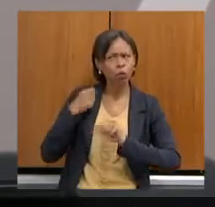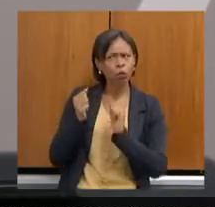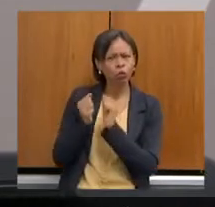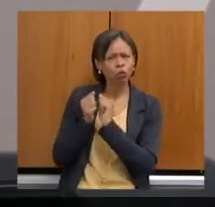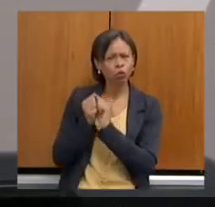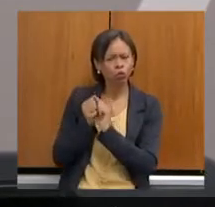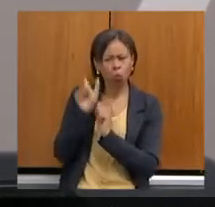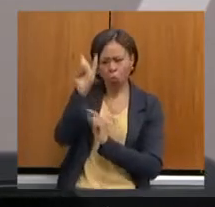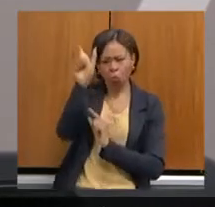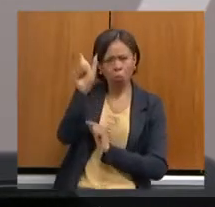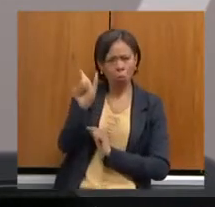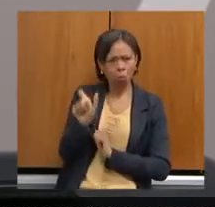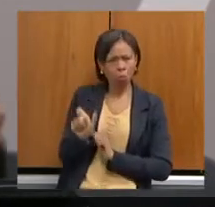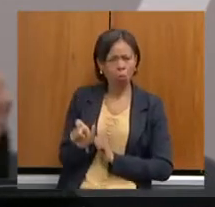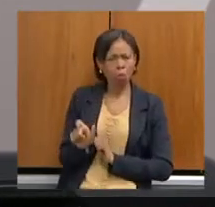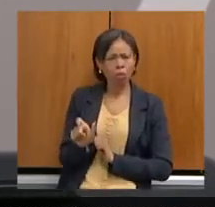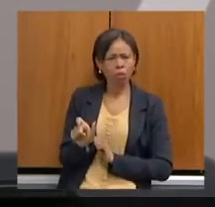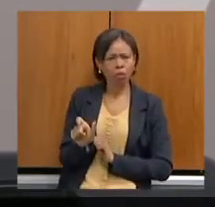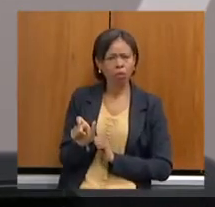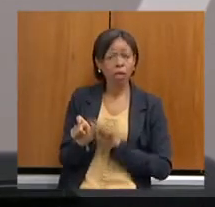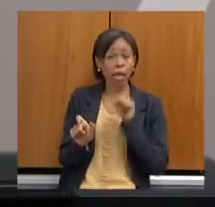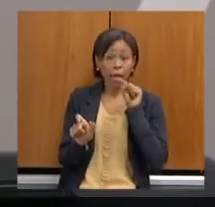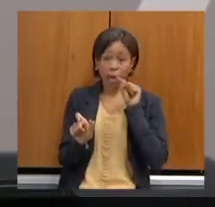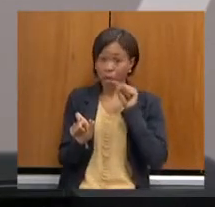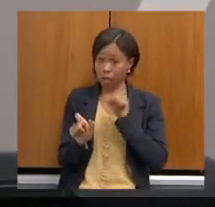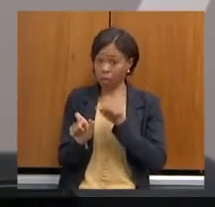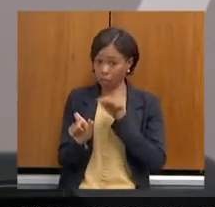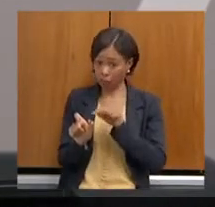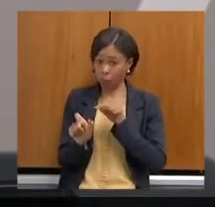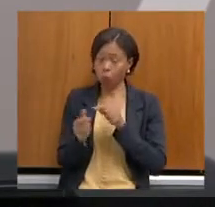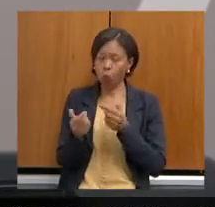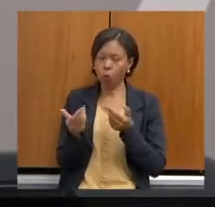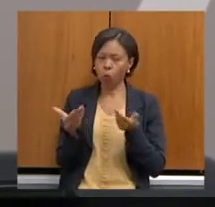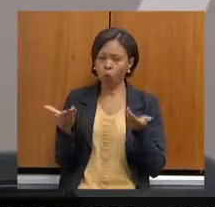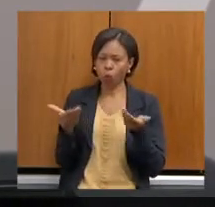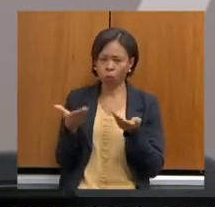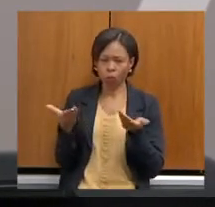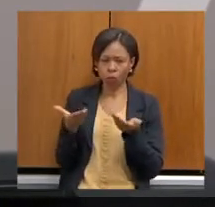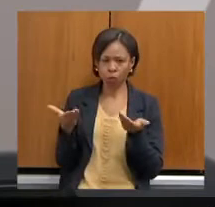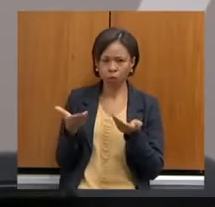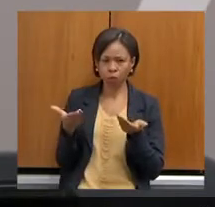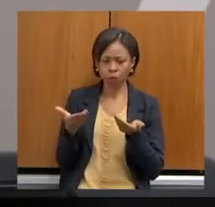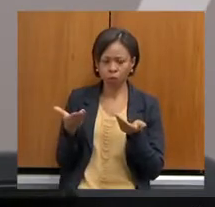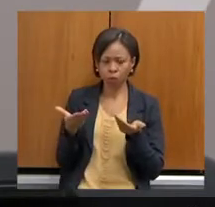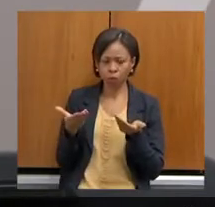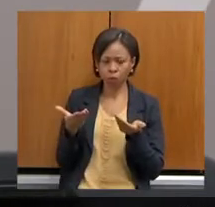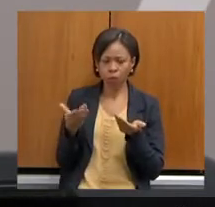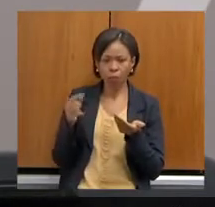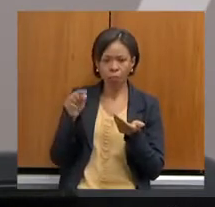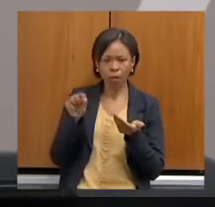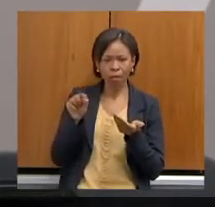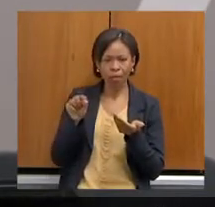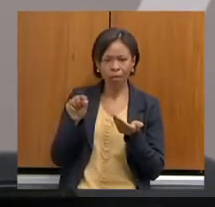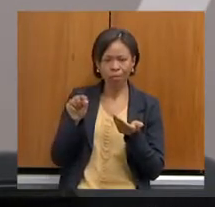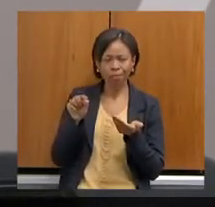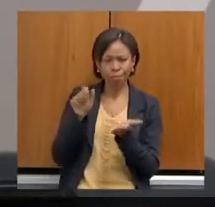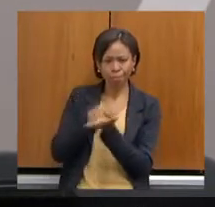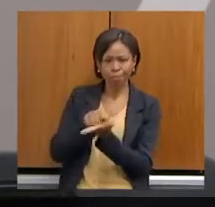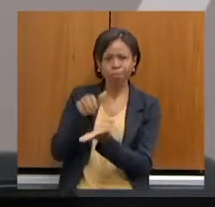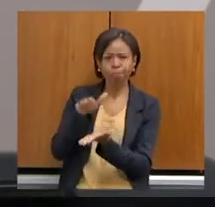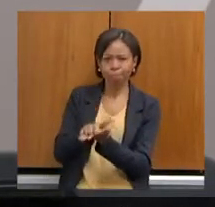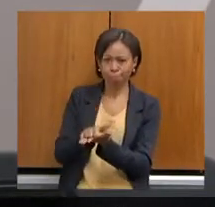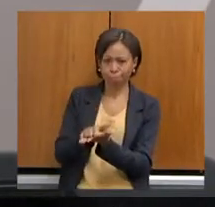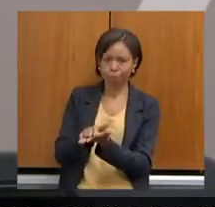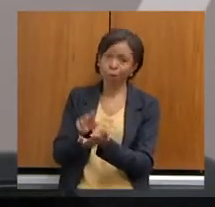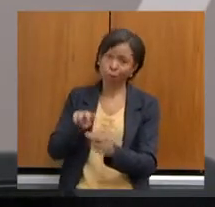uma pessoa que hoje ele foi que hoje ele foi condenado por